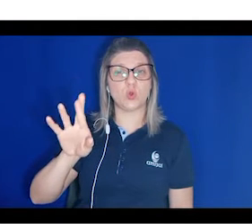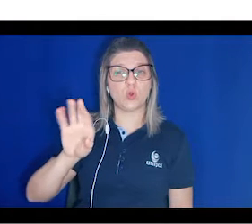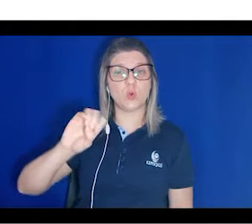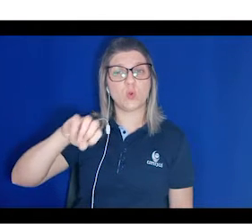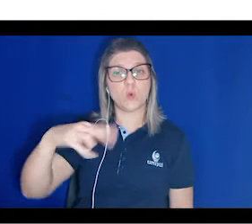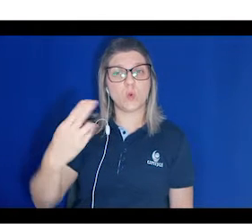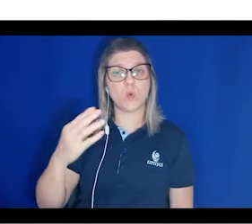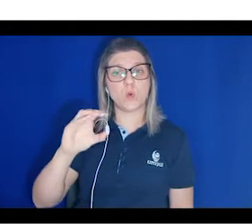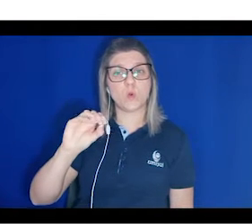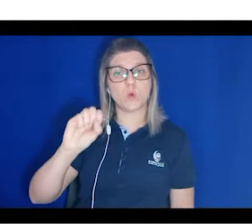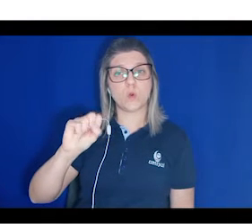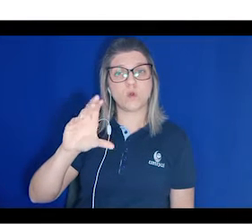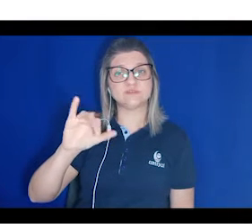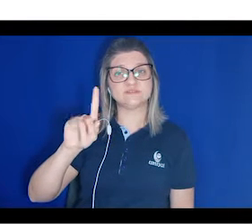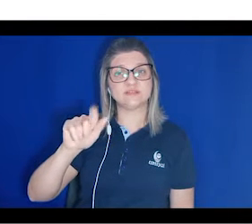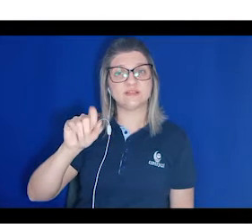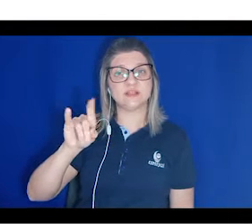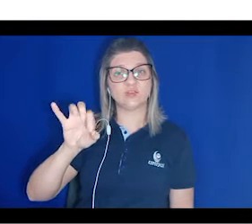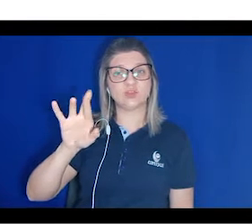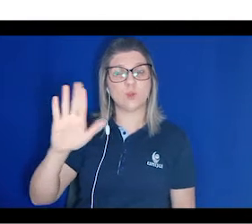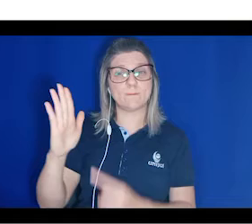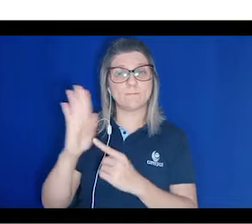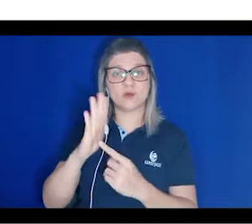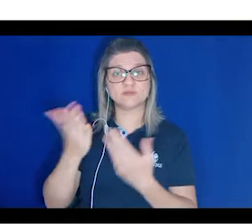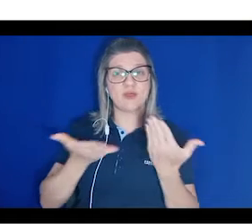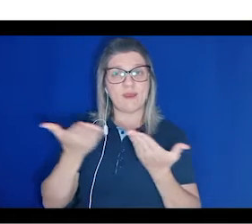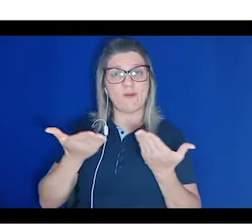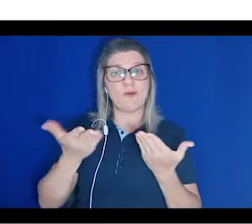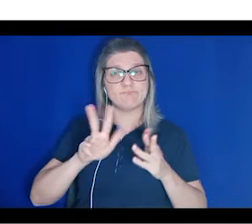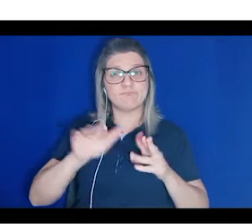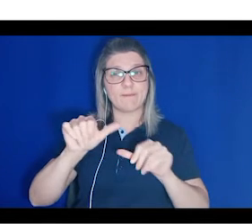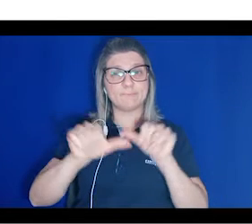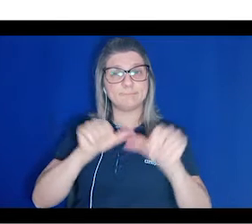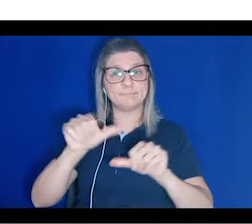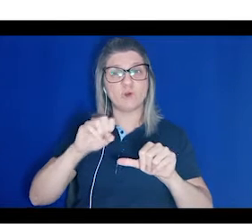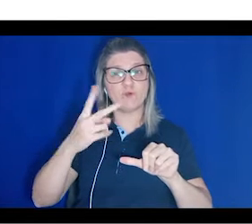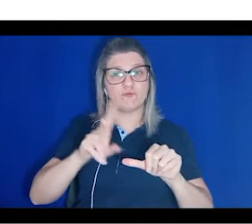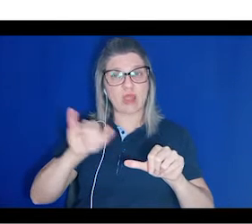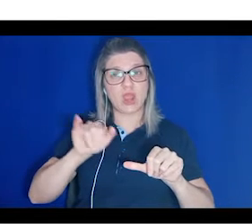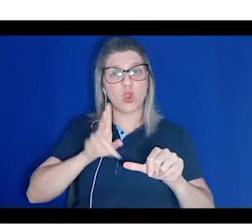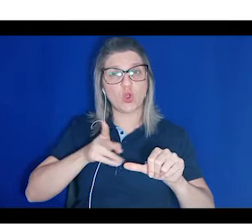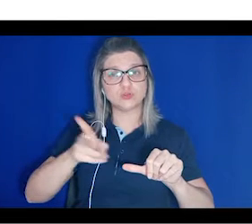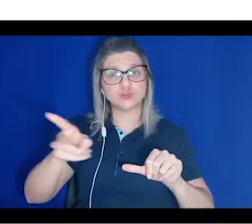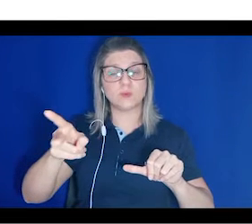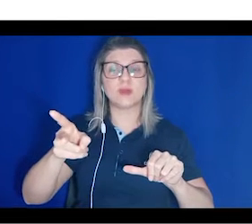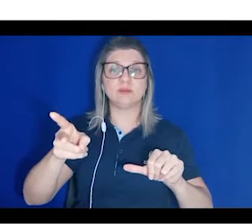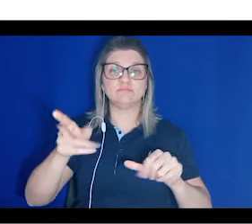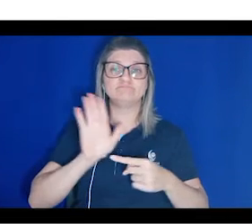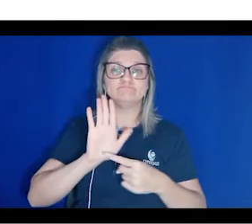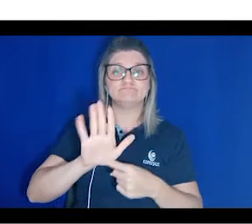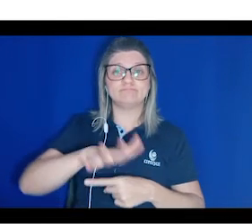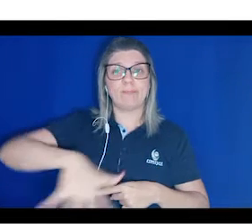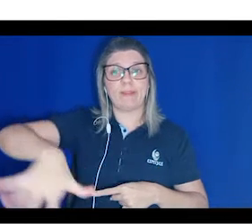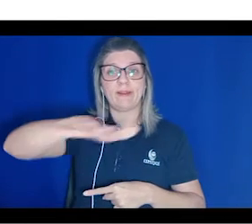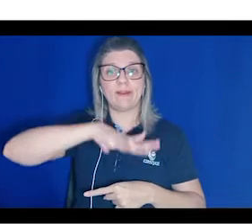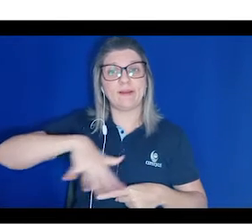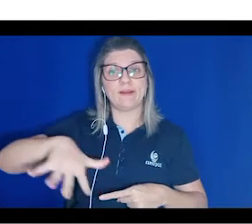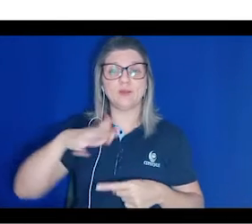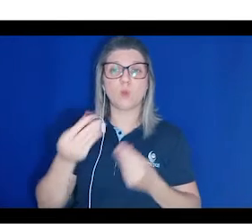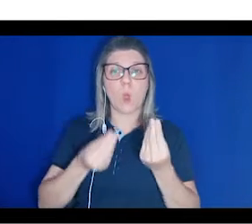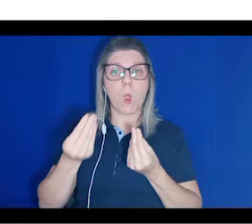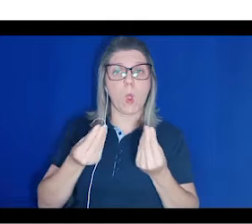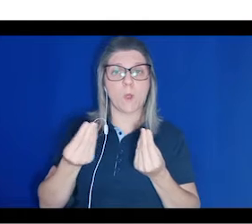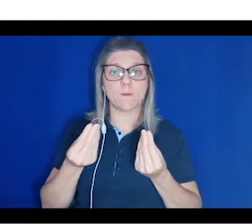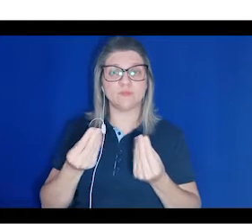dizendo que agora a tendência se modifica ou a tendência tende a continuar assim, ajuda o mercado a ter uma ideia de